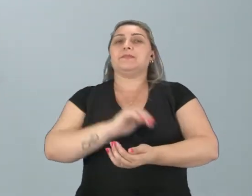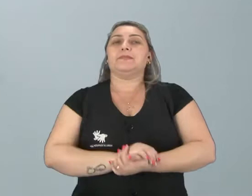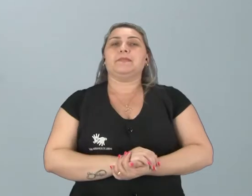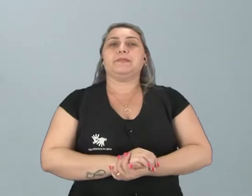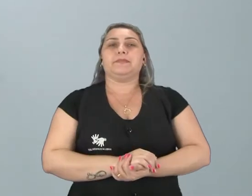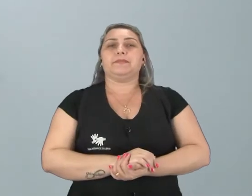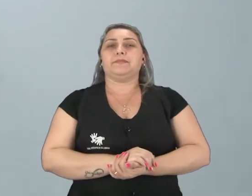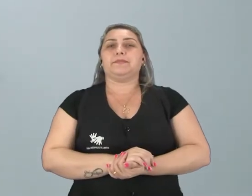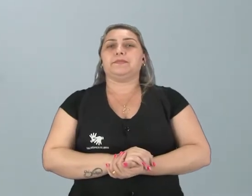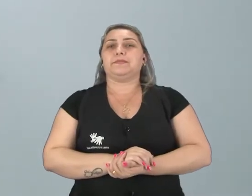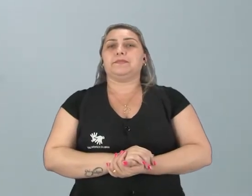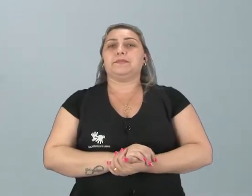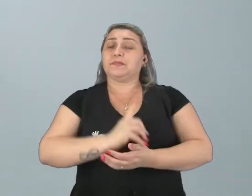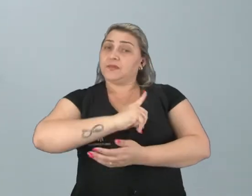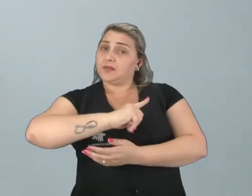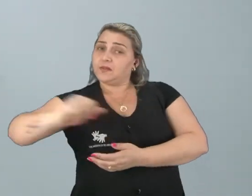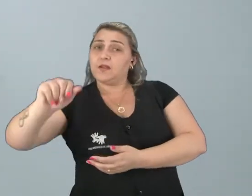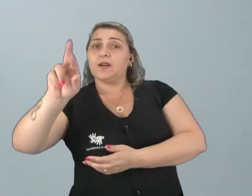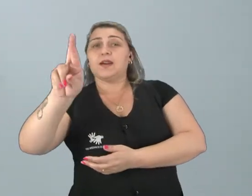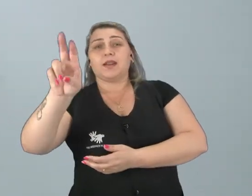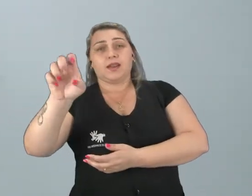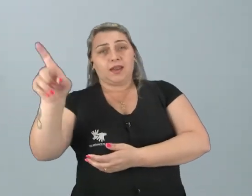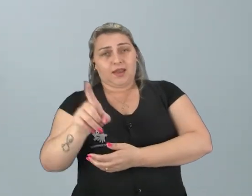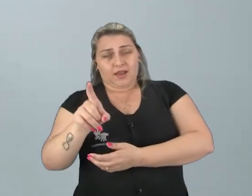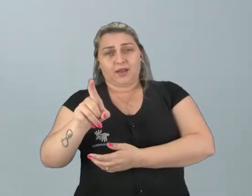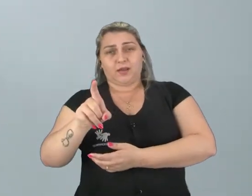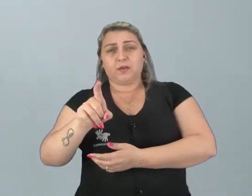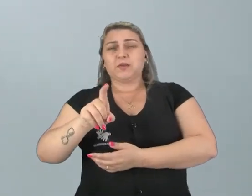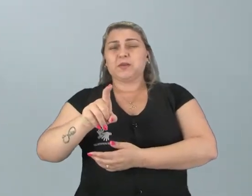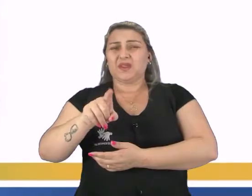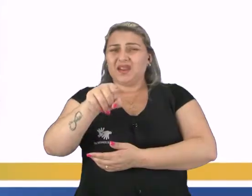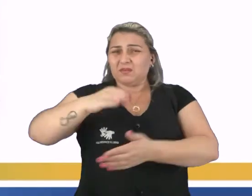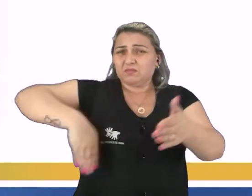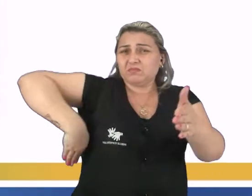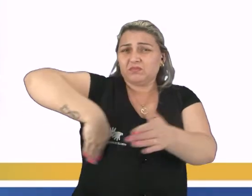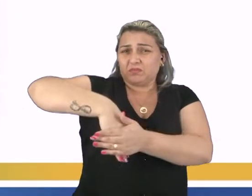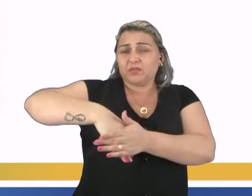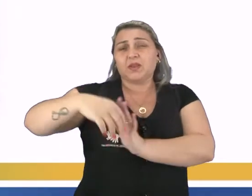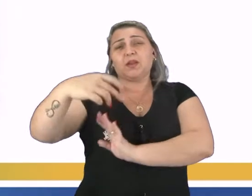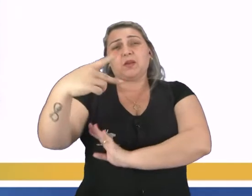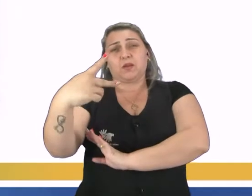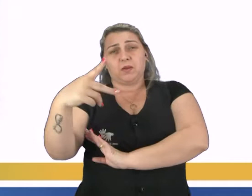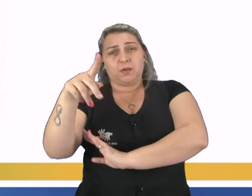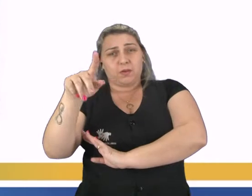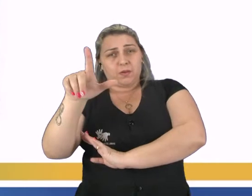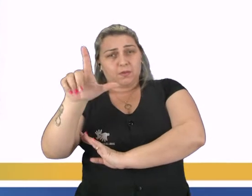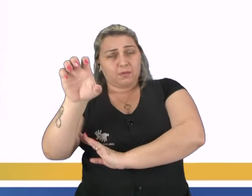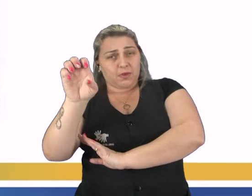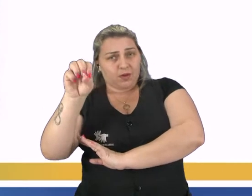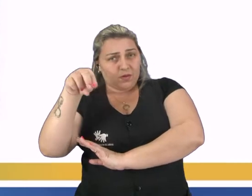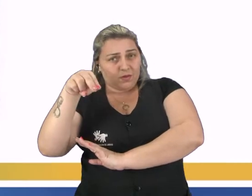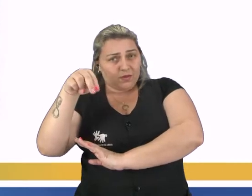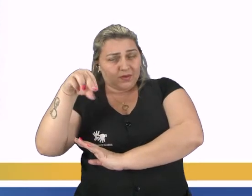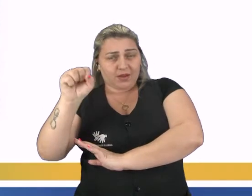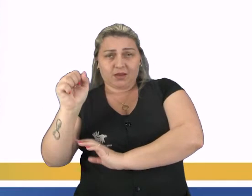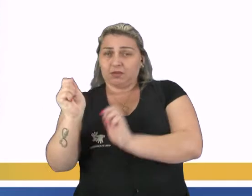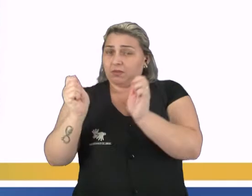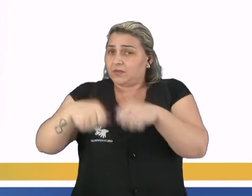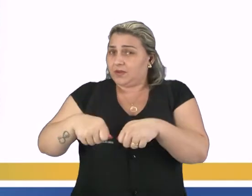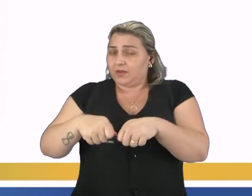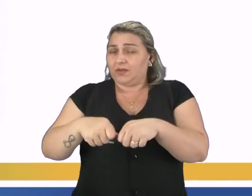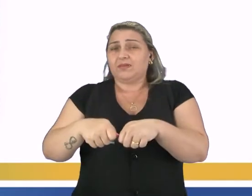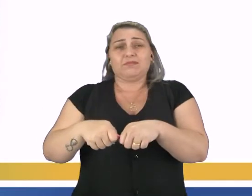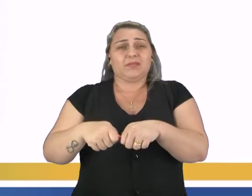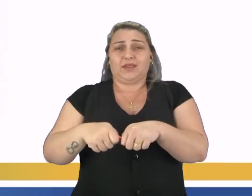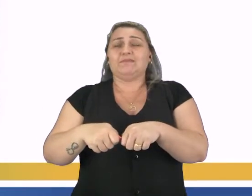vicioso. Sai para fora, Rex! Ela te enxotou com um pleonasmo? Impossível, ela não seria capaz. Então o que